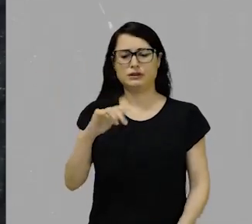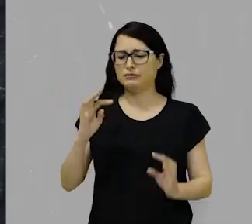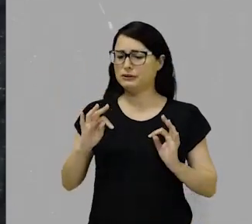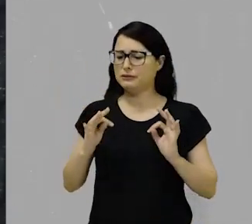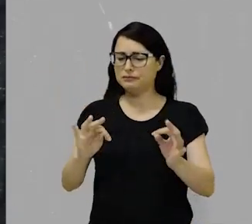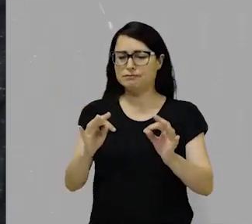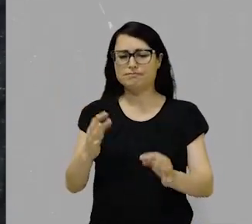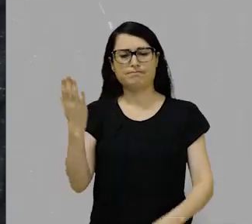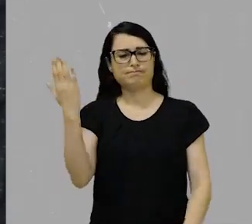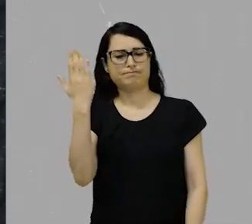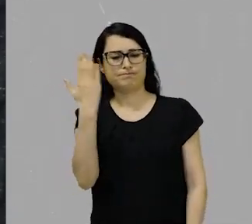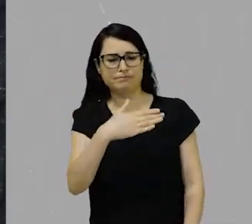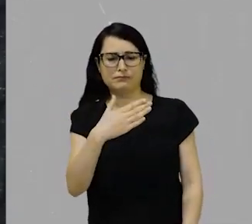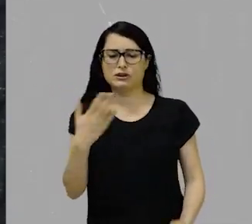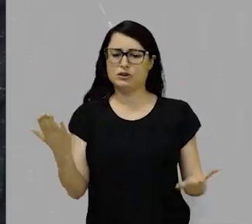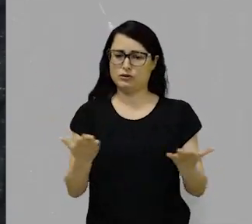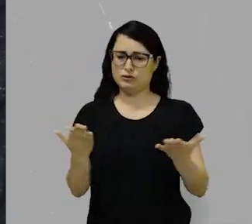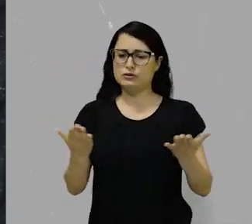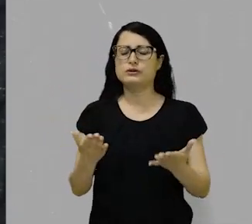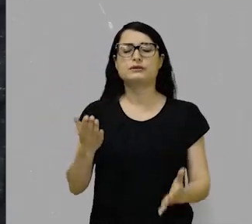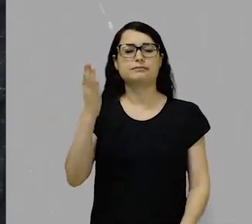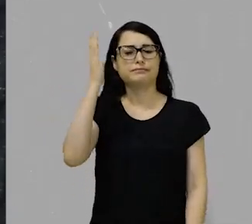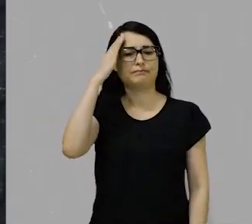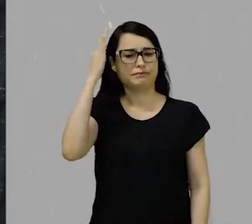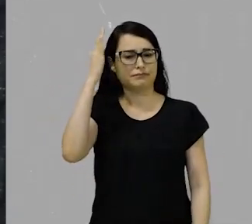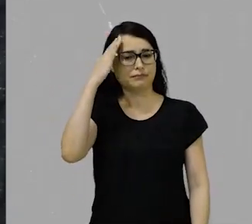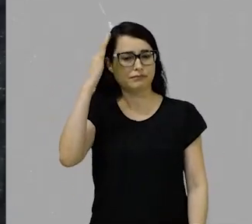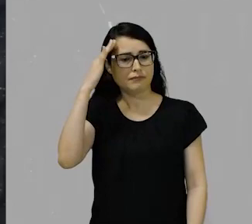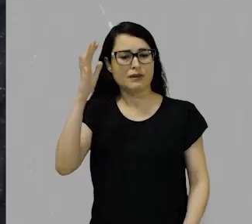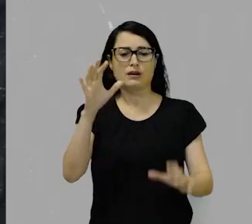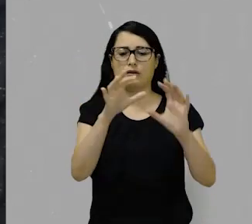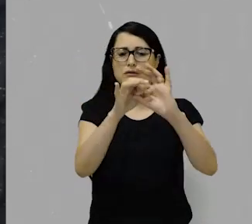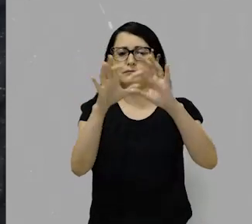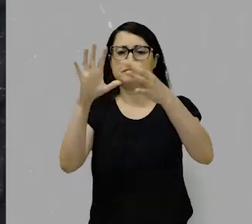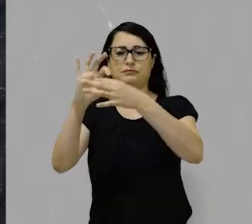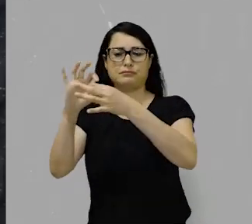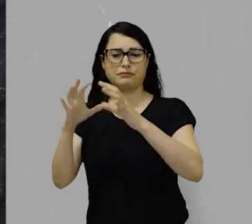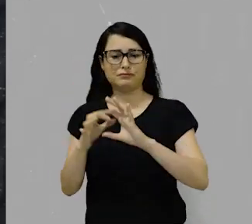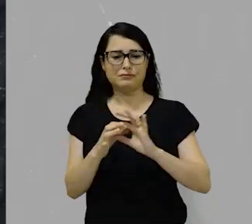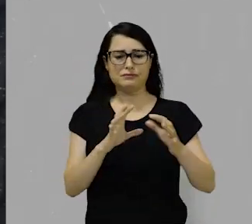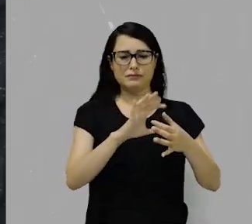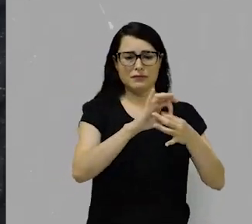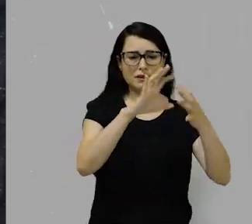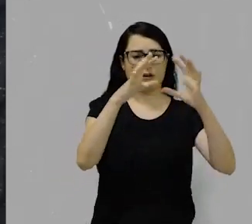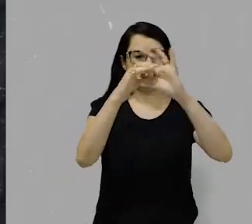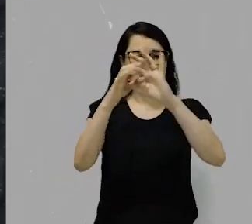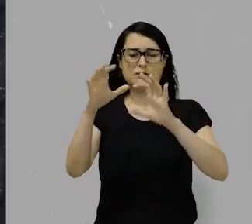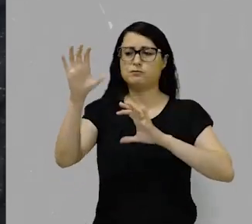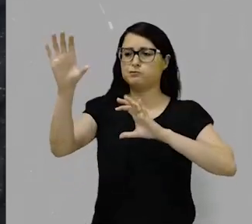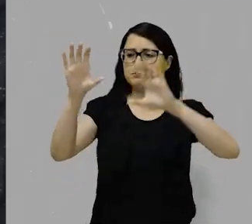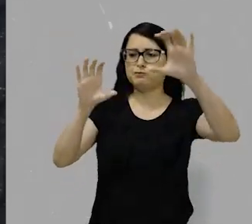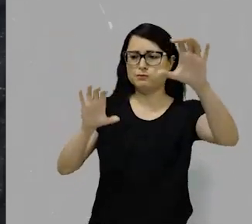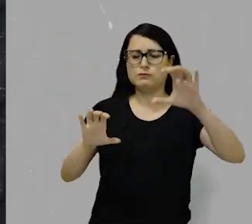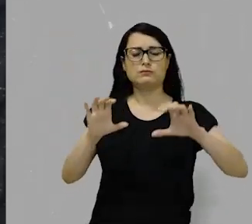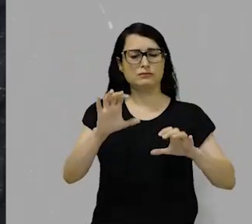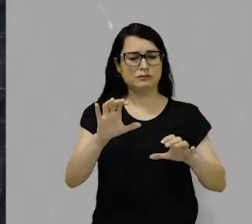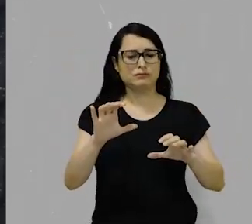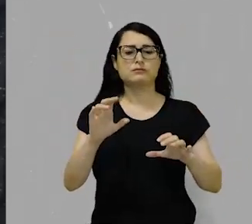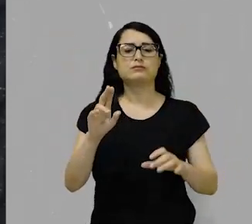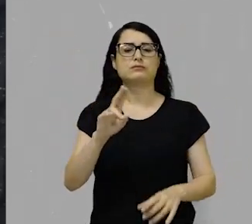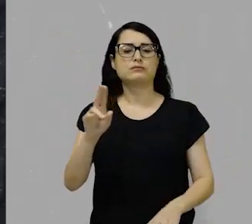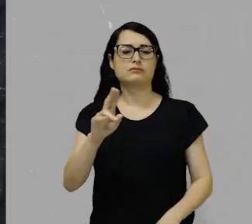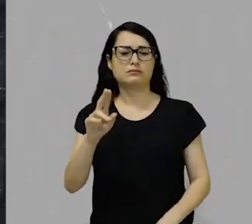para comprovar o que hoje sabemos, né, que os continentes estão sobre grandes blocos rochosos fragmentados, chamados